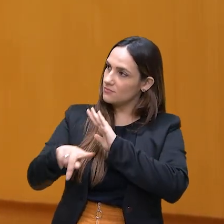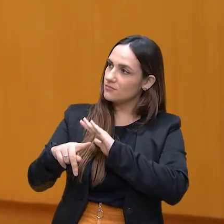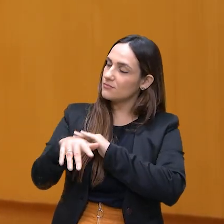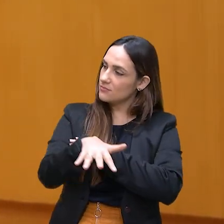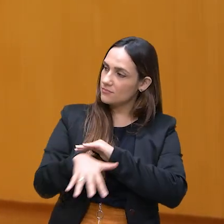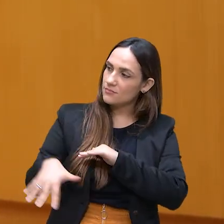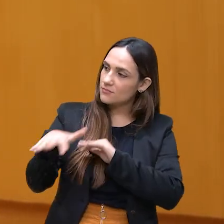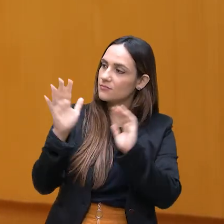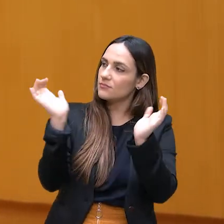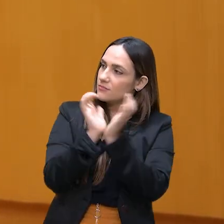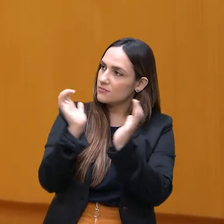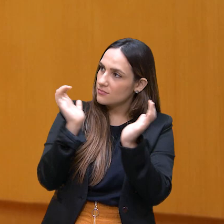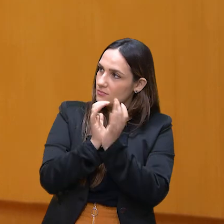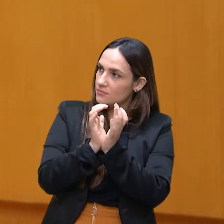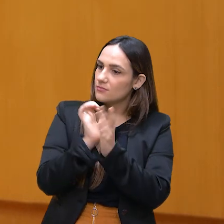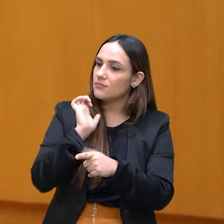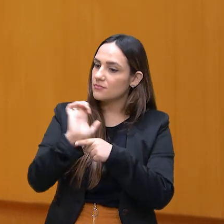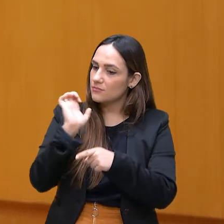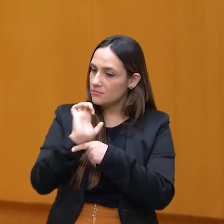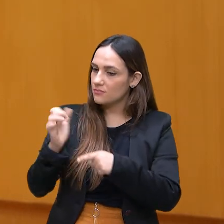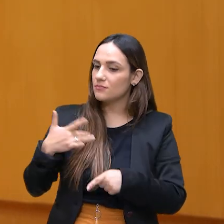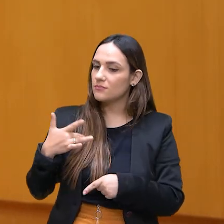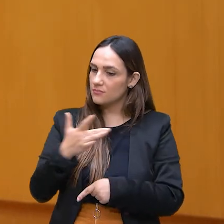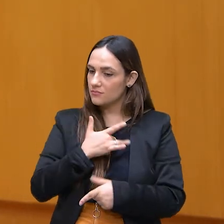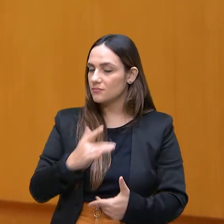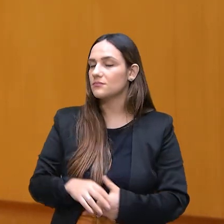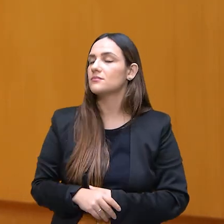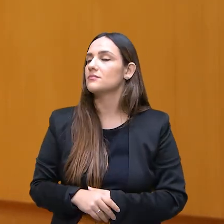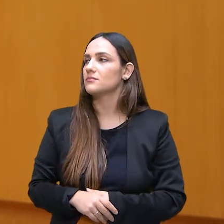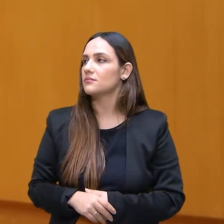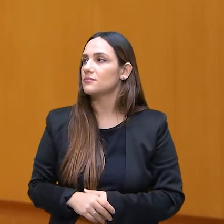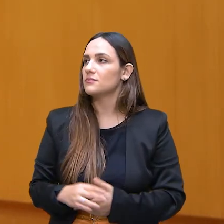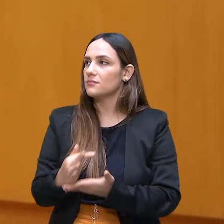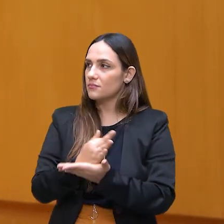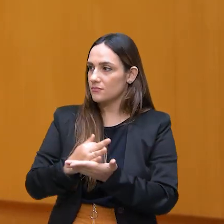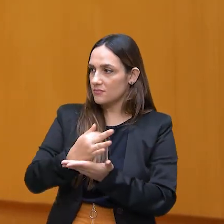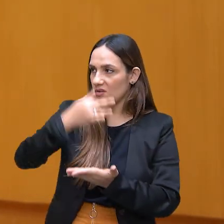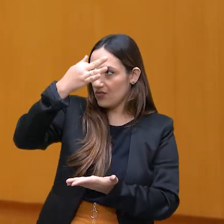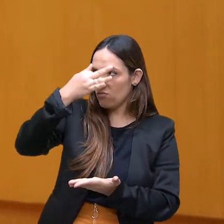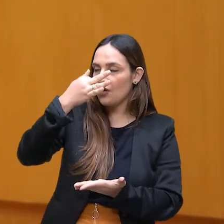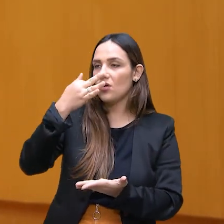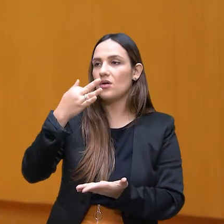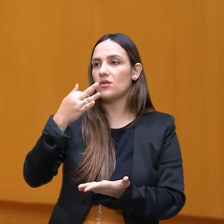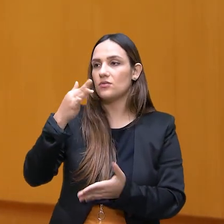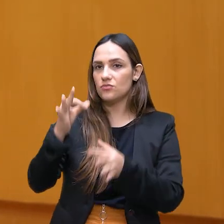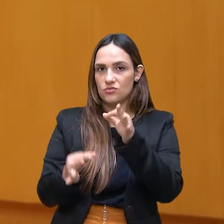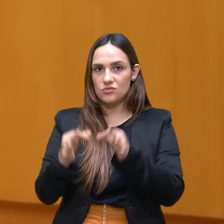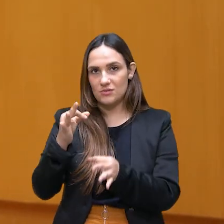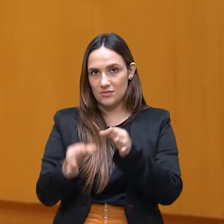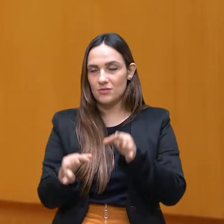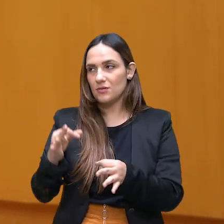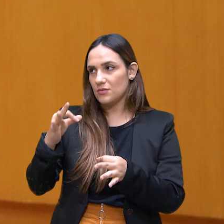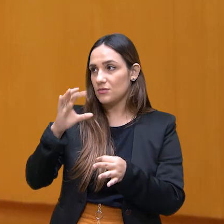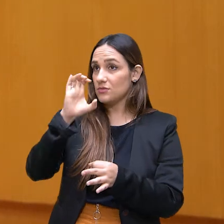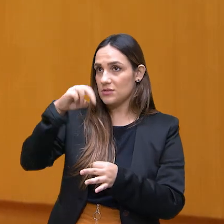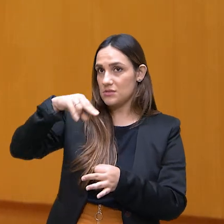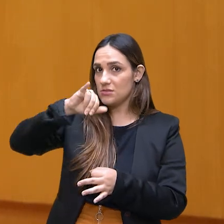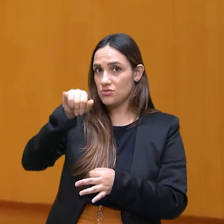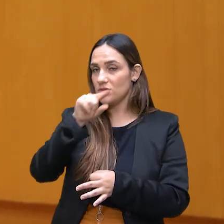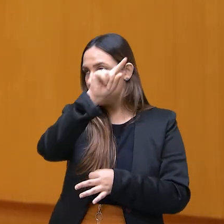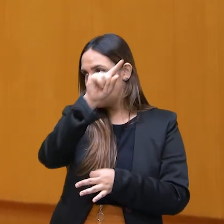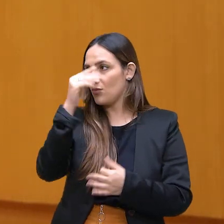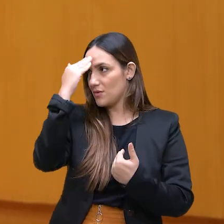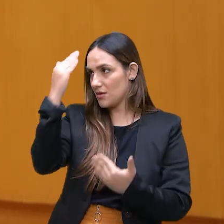sobre o nosso Comitê Estadual da Saúde, do Fórum do Judiciário para a Saúde do CNJ. Muitíssimo